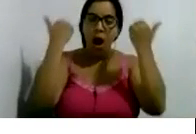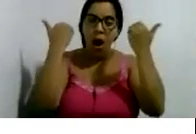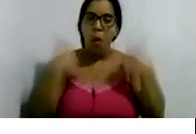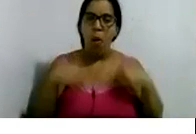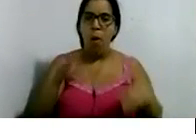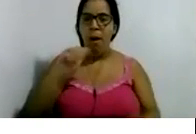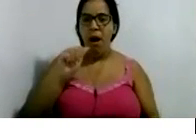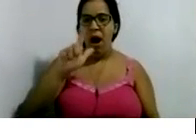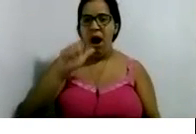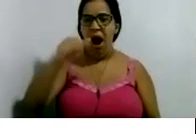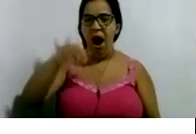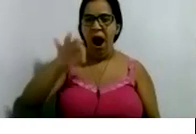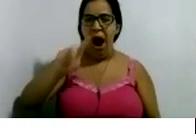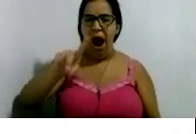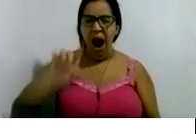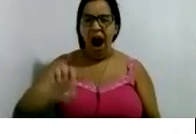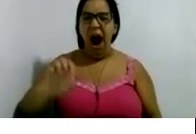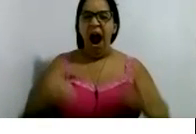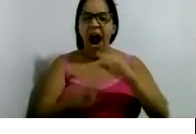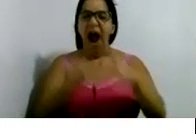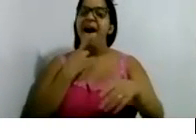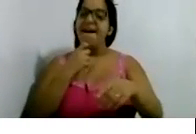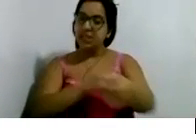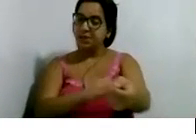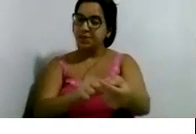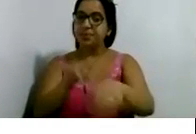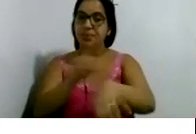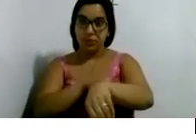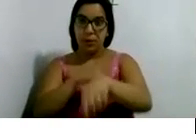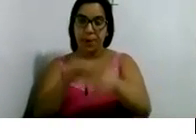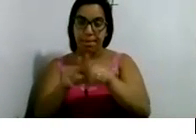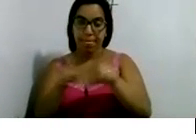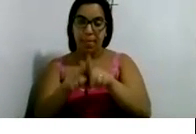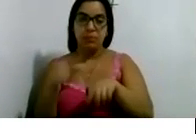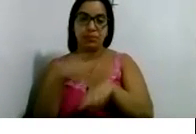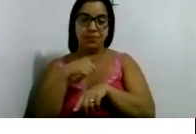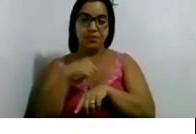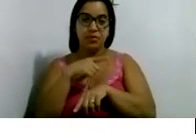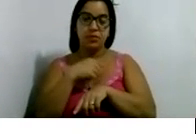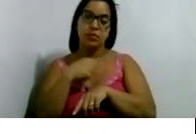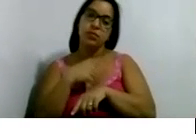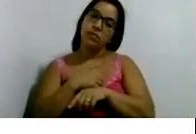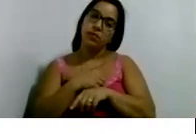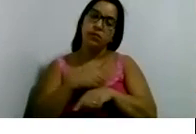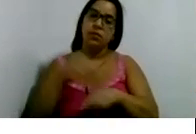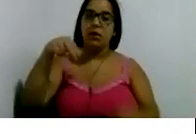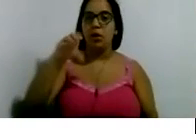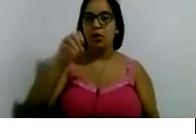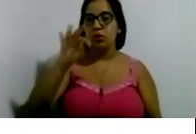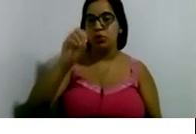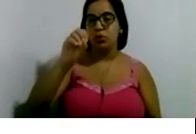origem à bexiga e aos vasos sanguíneos. Então, olha, a gente tem aqui a notocorda. Então,